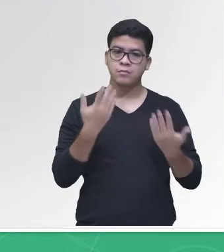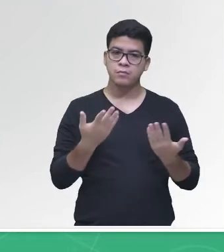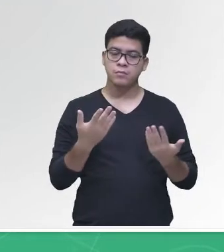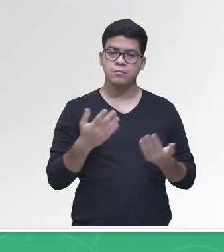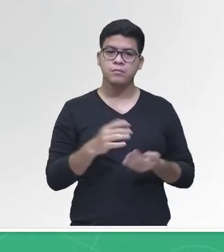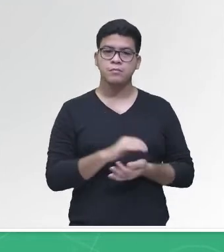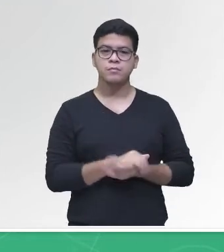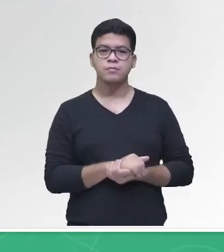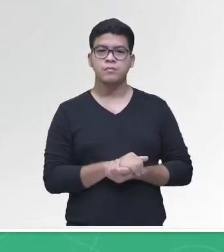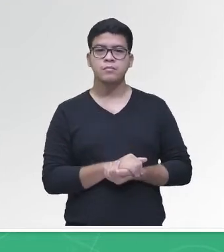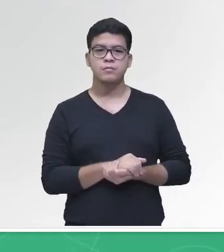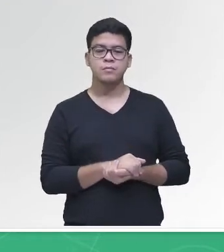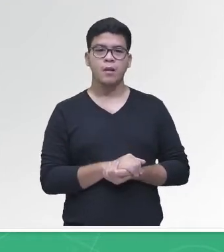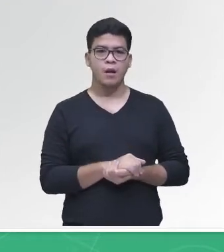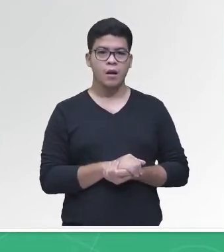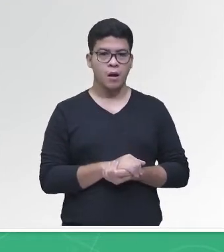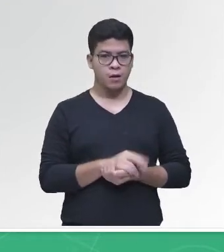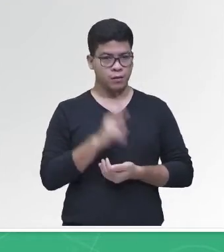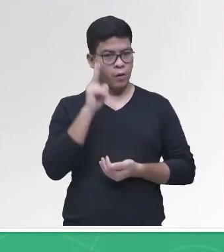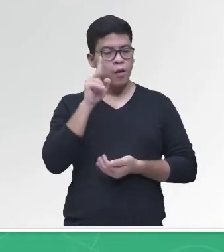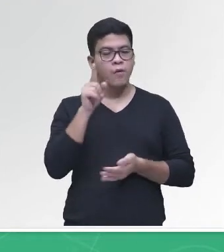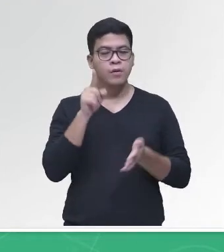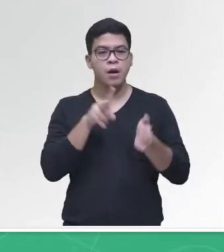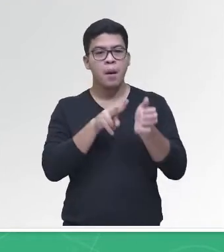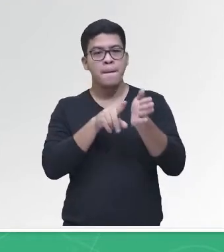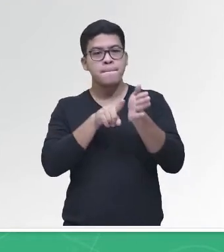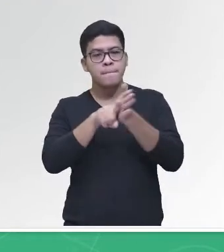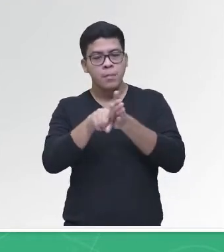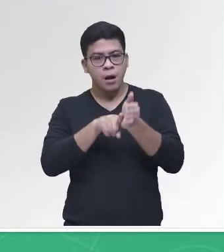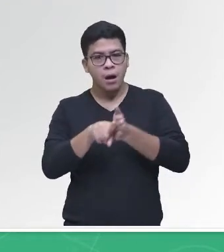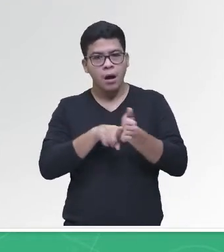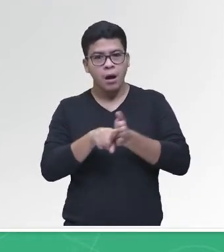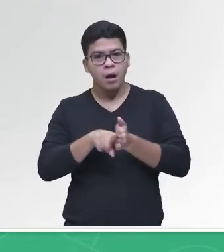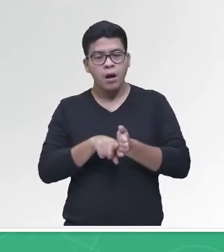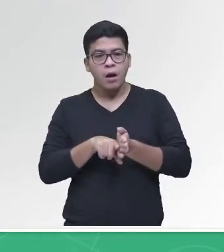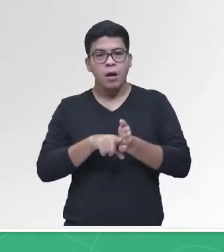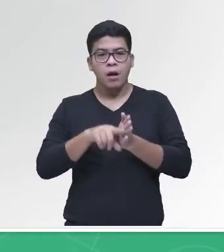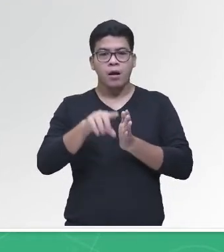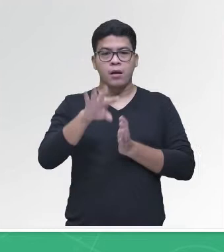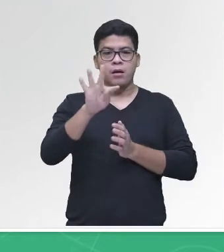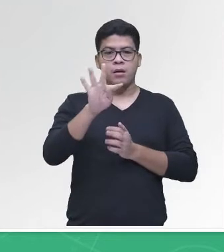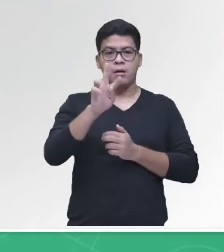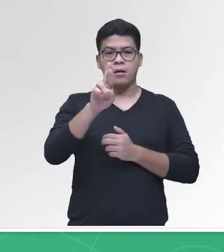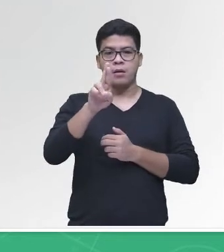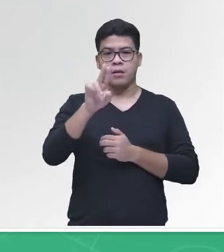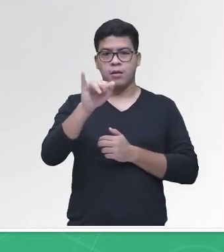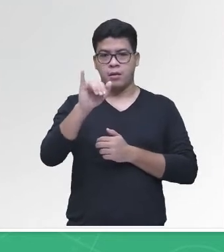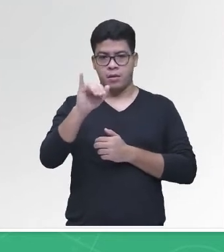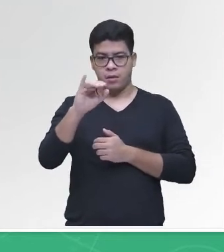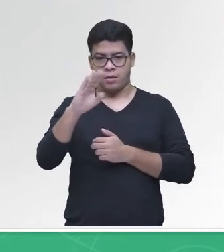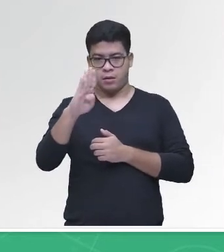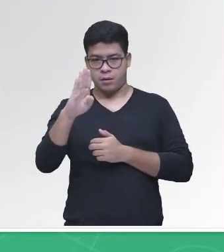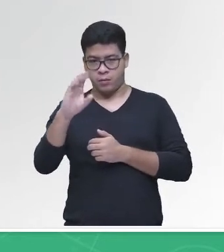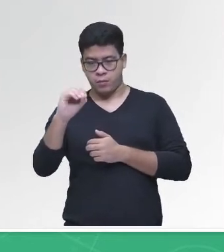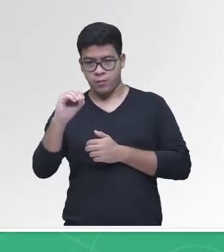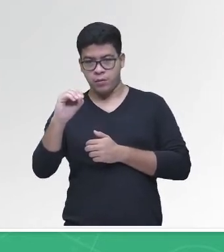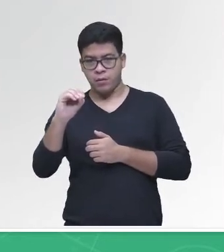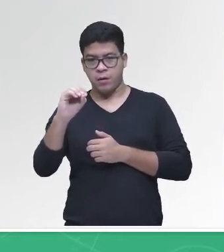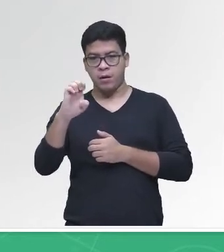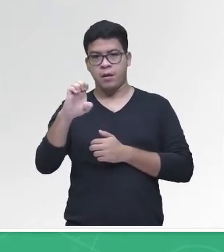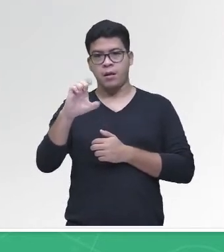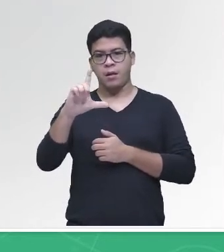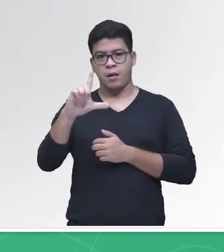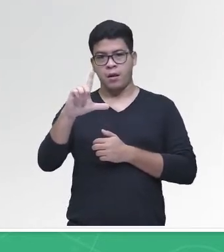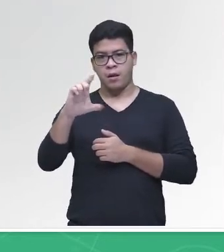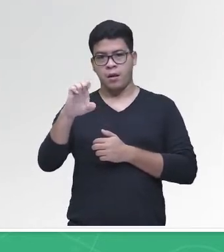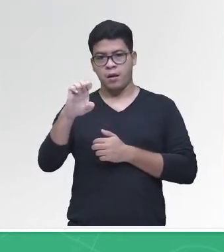que vocês vão fazer? Vocês vão pesquisar sobre a série triboelétrica. Aí você tem lá, por exemplo, tem